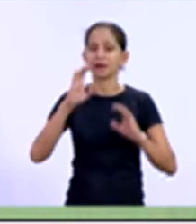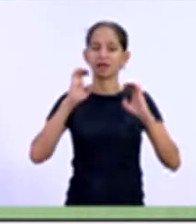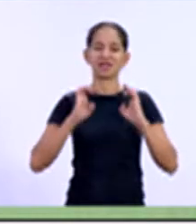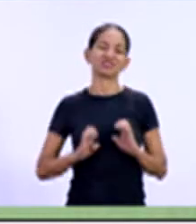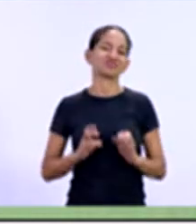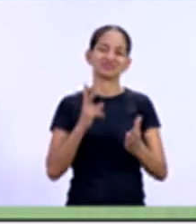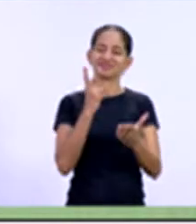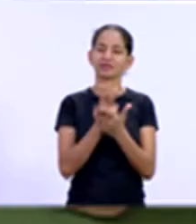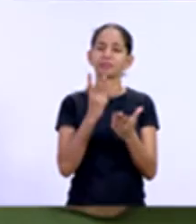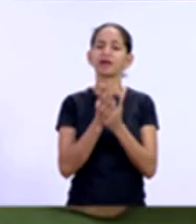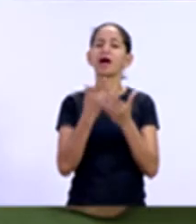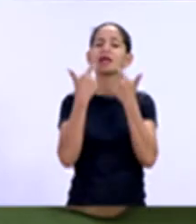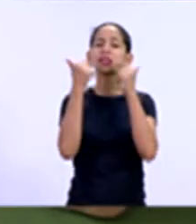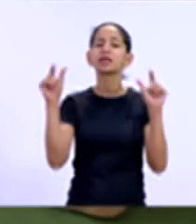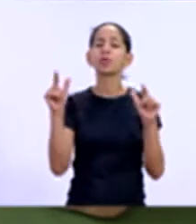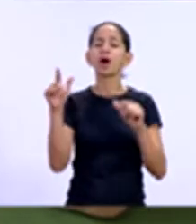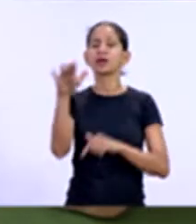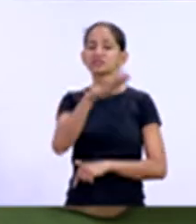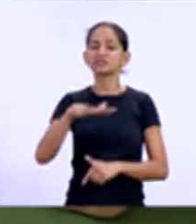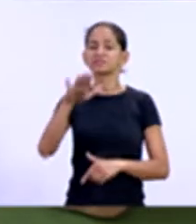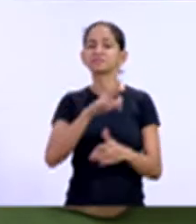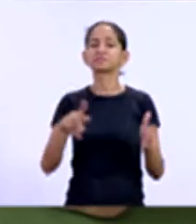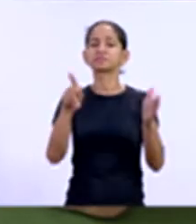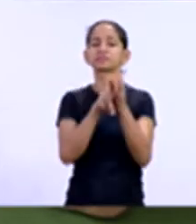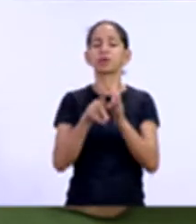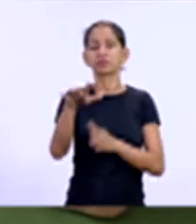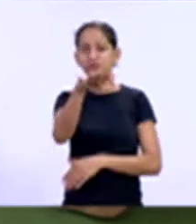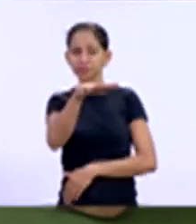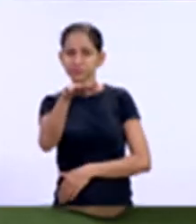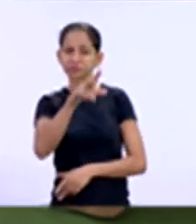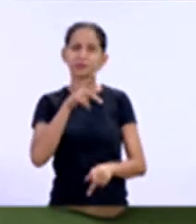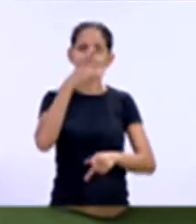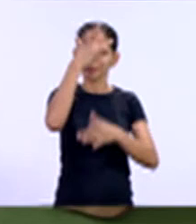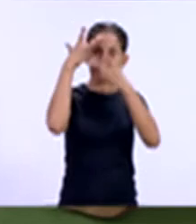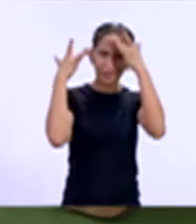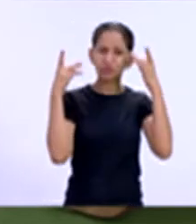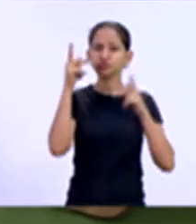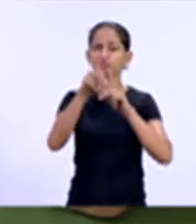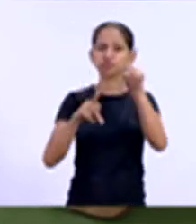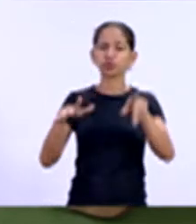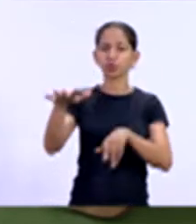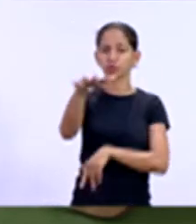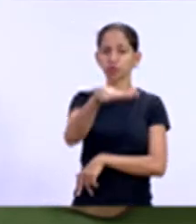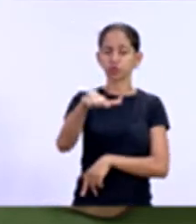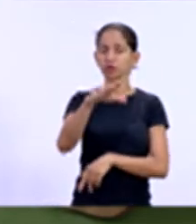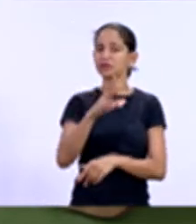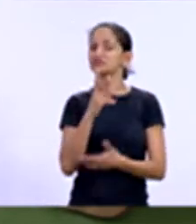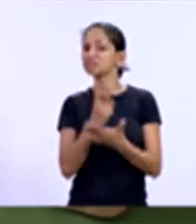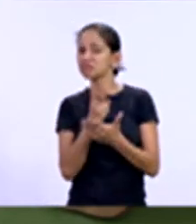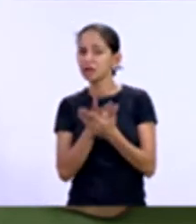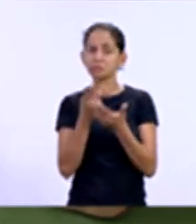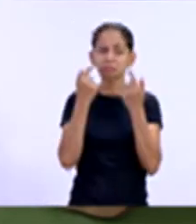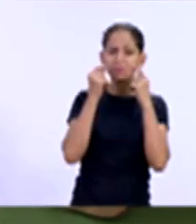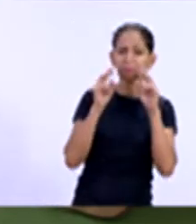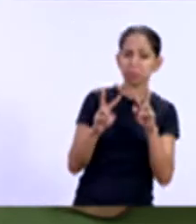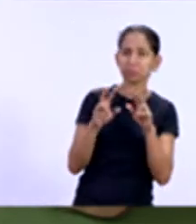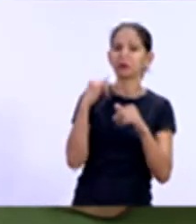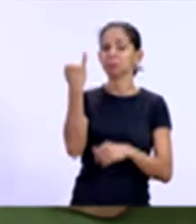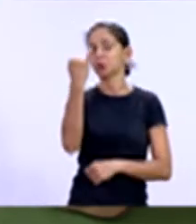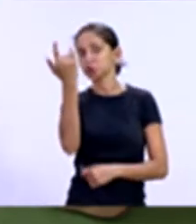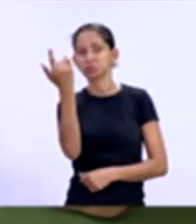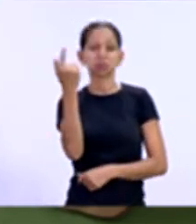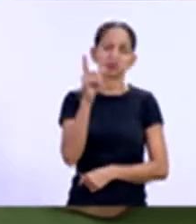uma linguagem adequada, é importante eu ter cuidado com as palavras no mundo virtual. É importante